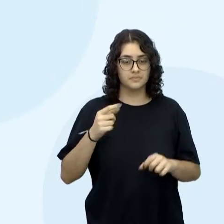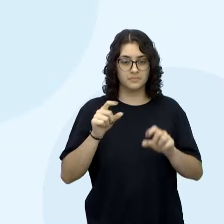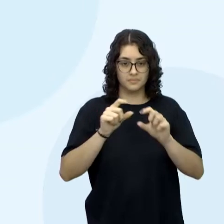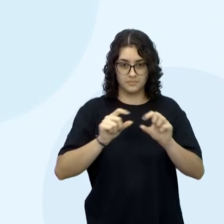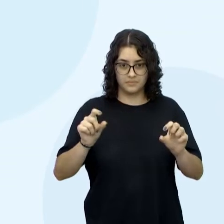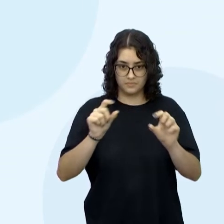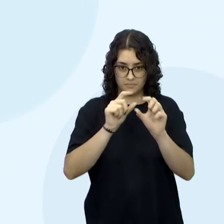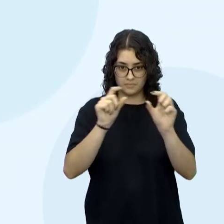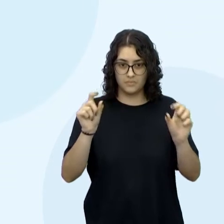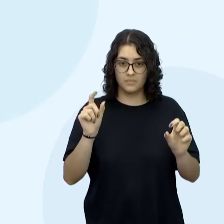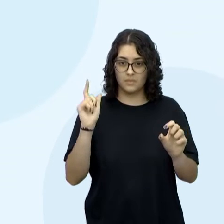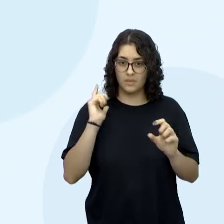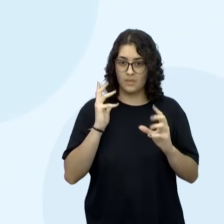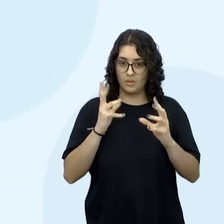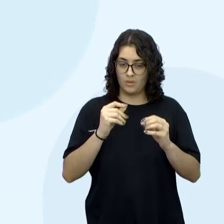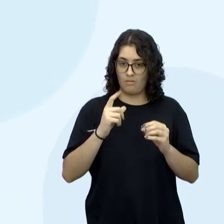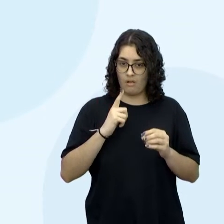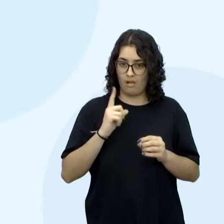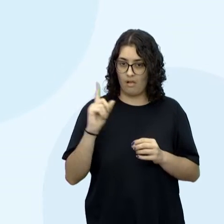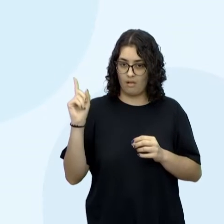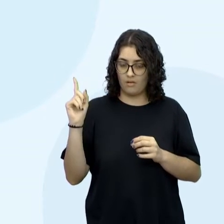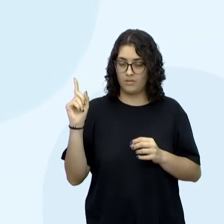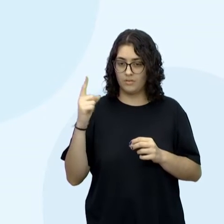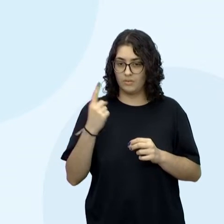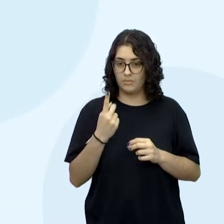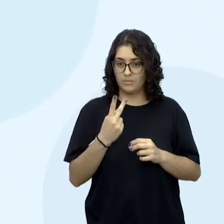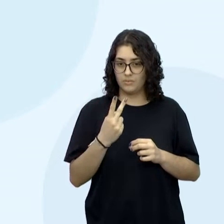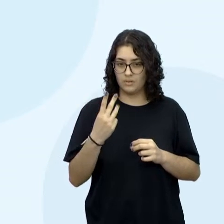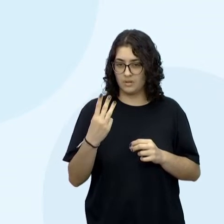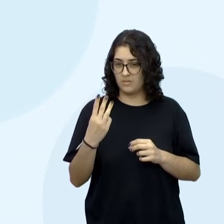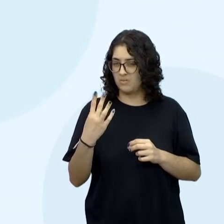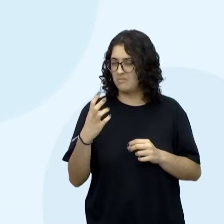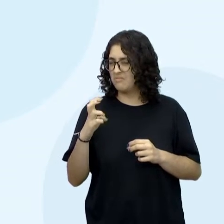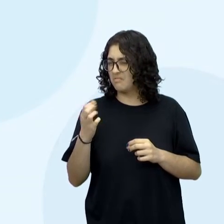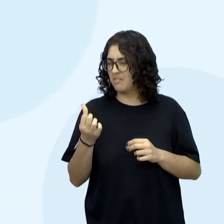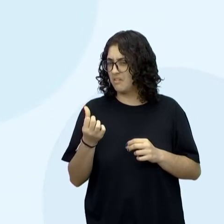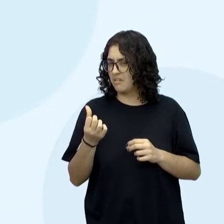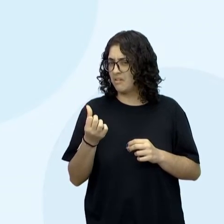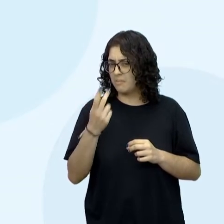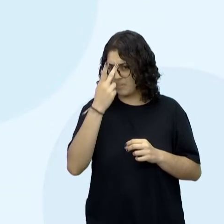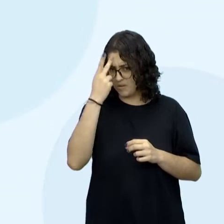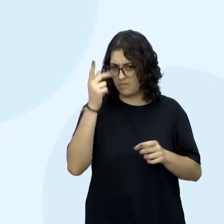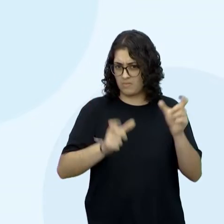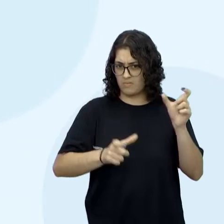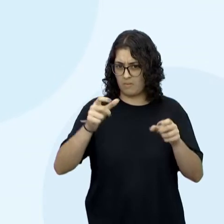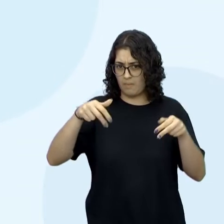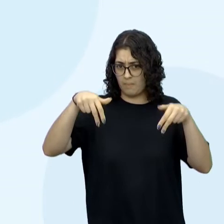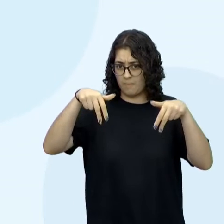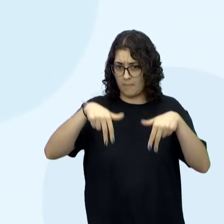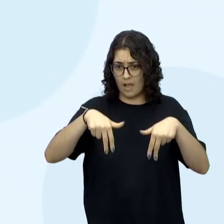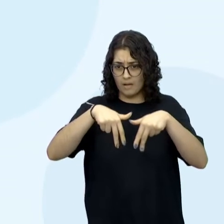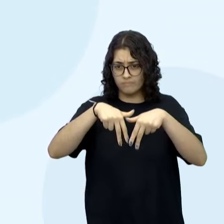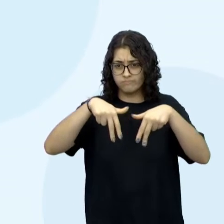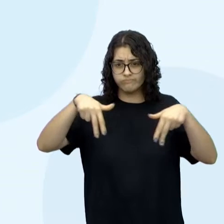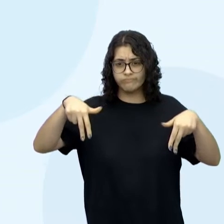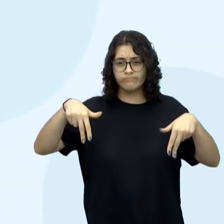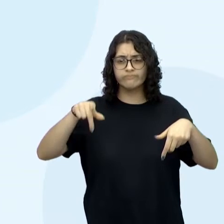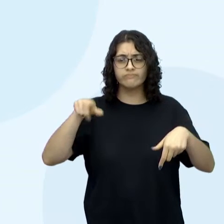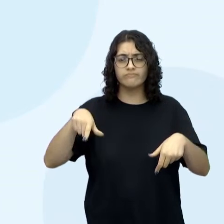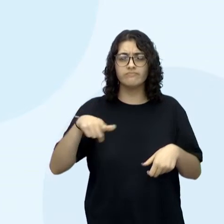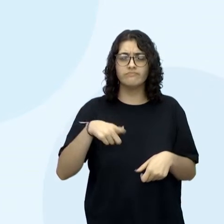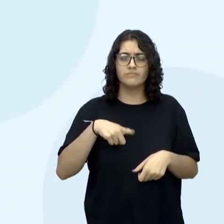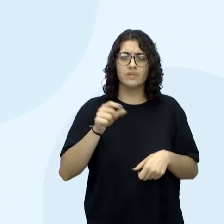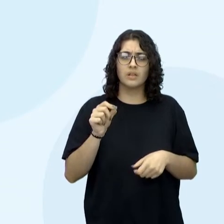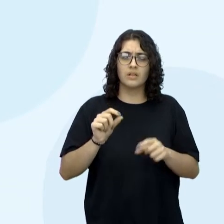legenda, ou seja, os que estão em pé ali, que é 1, 2, 3, 4, 5, 6, 6 pessoas em pé, na ordem tá